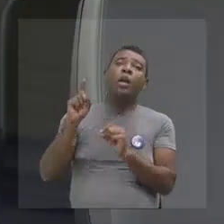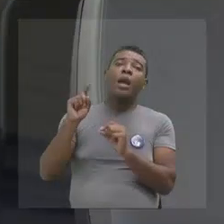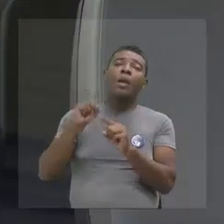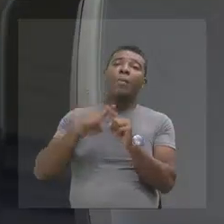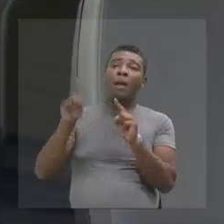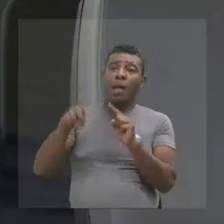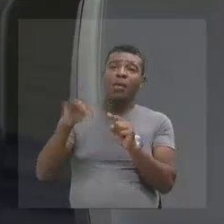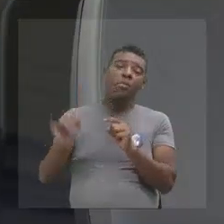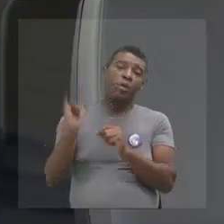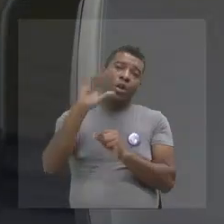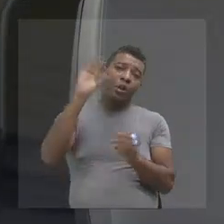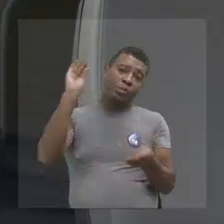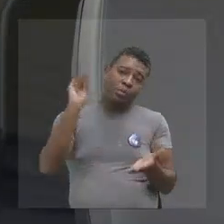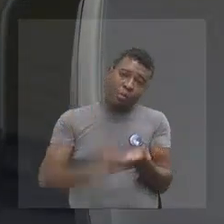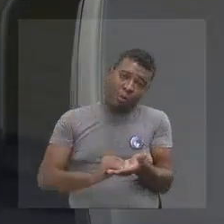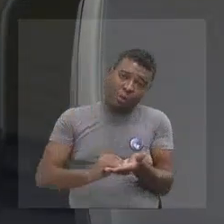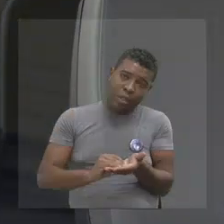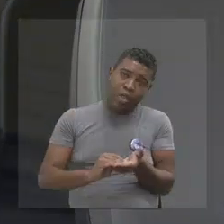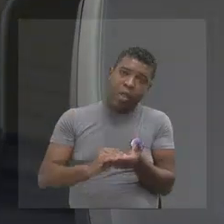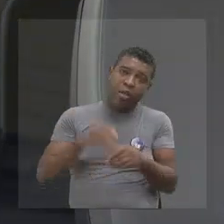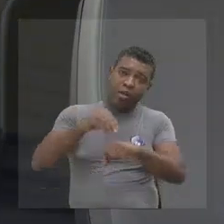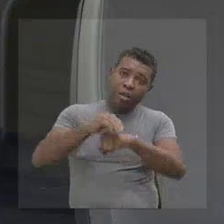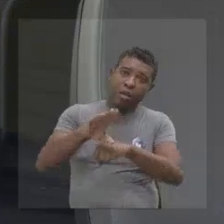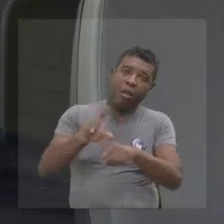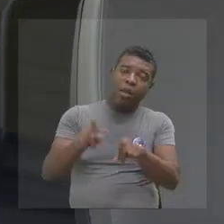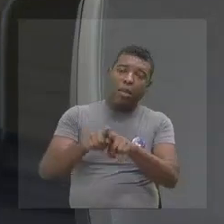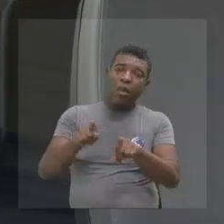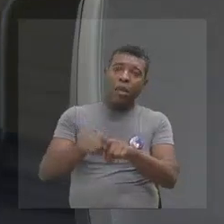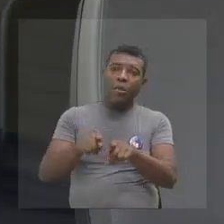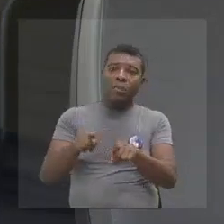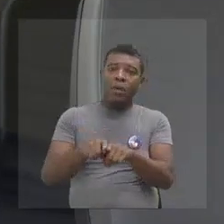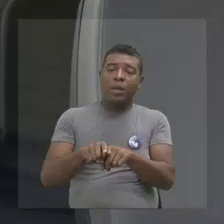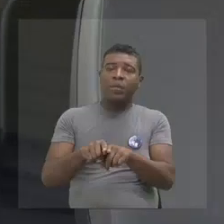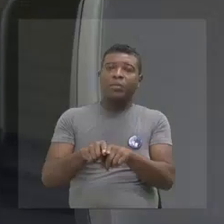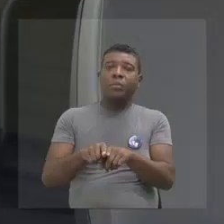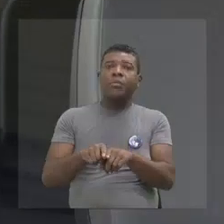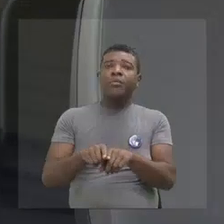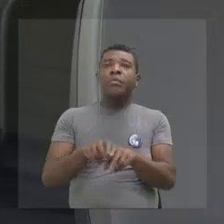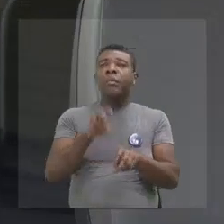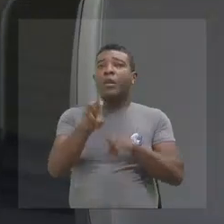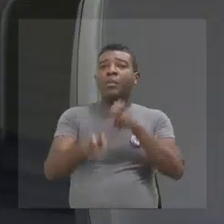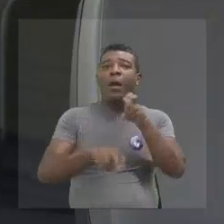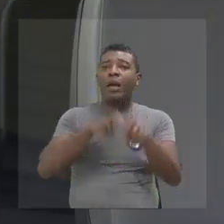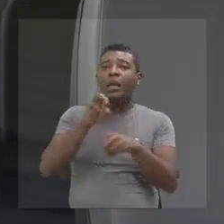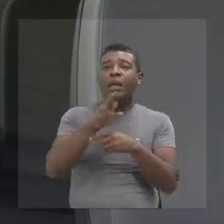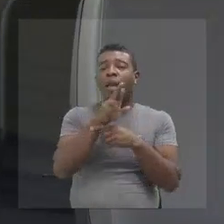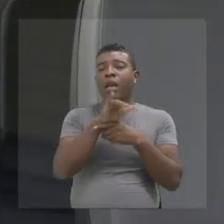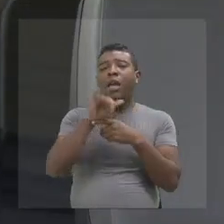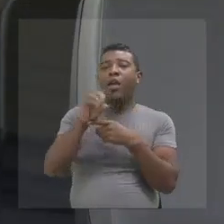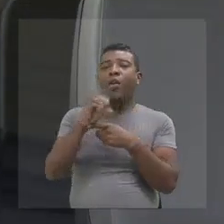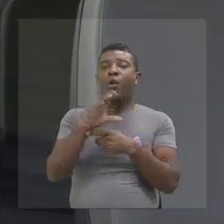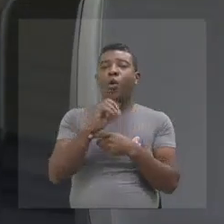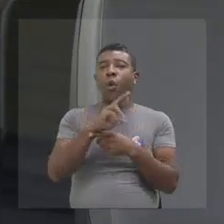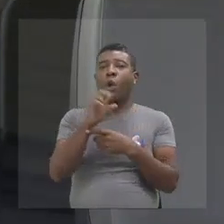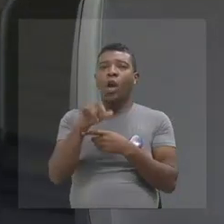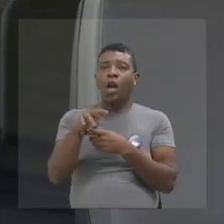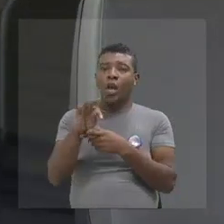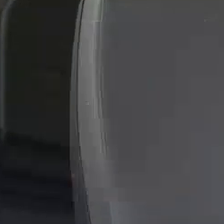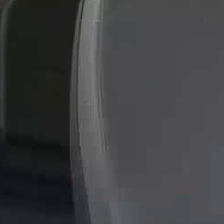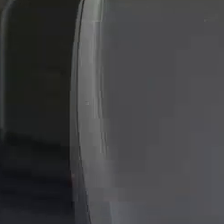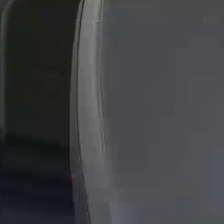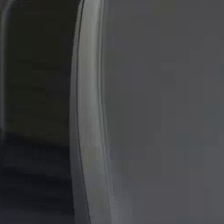registrado tem um par o parque Rio Corrente no município de Açucena tem uma aldeia